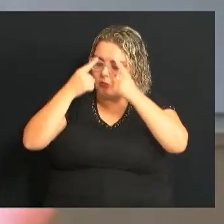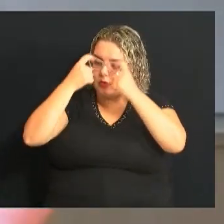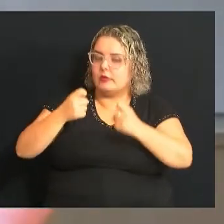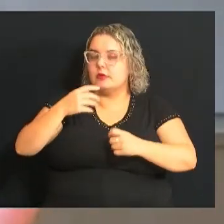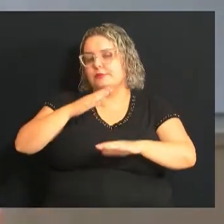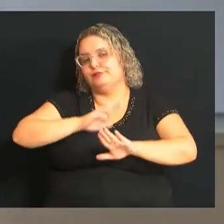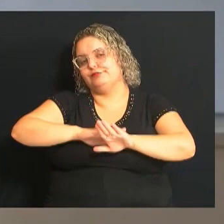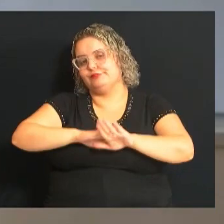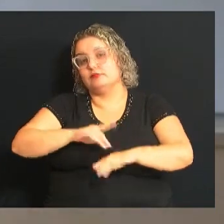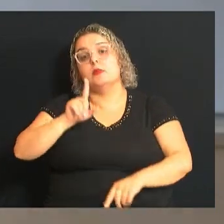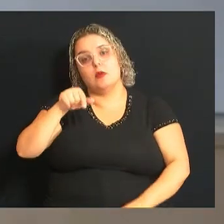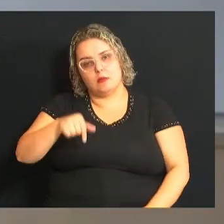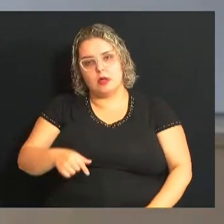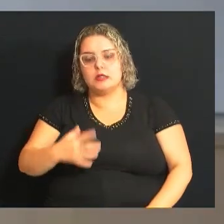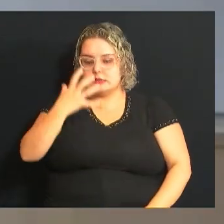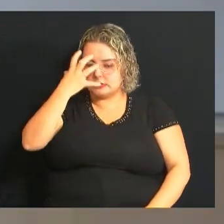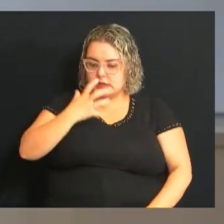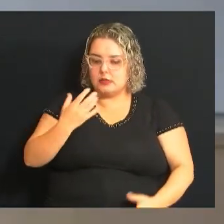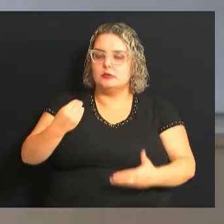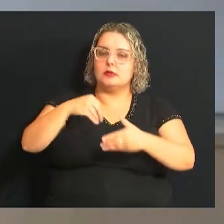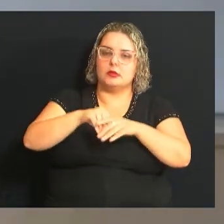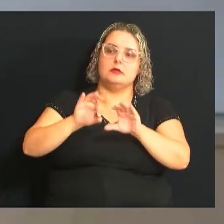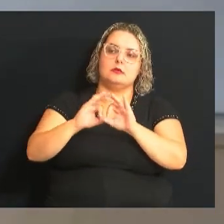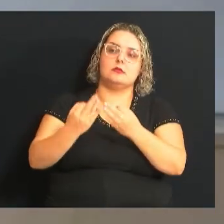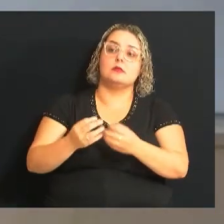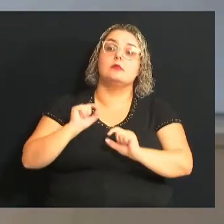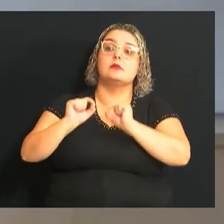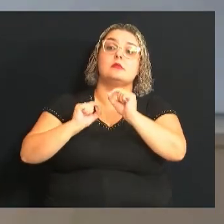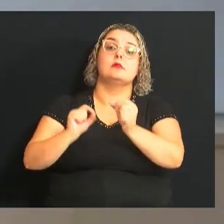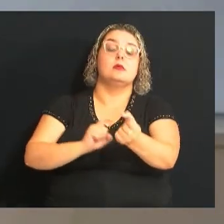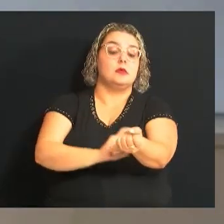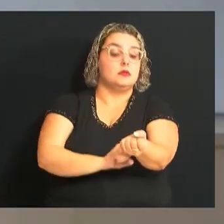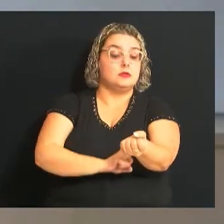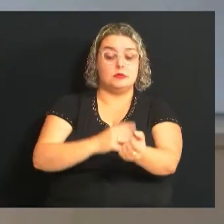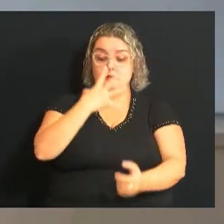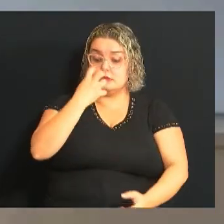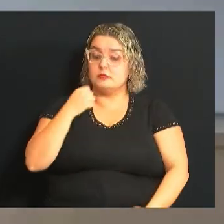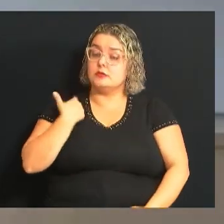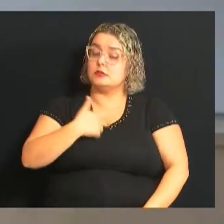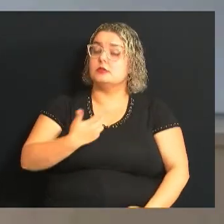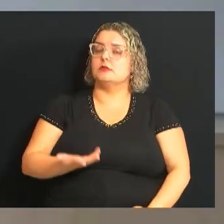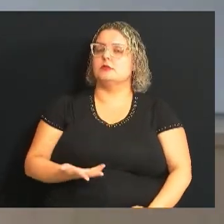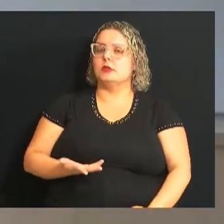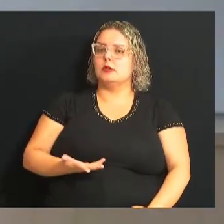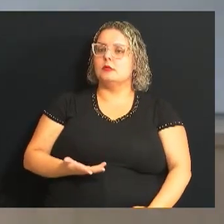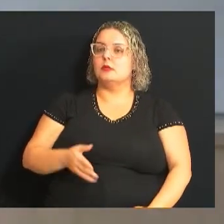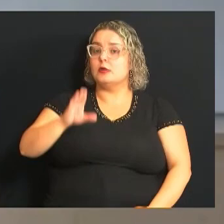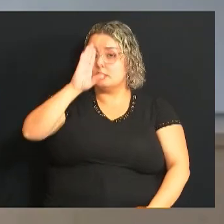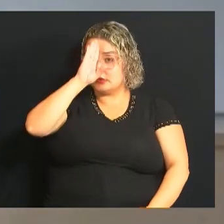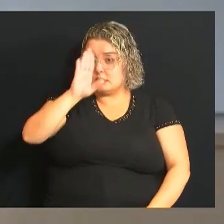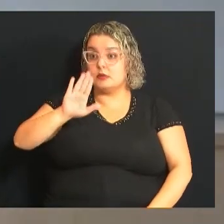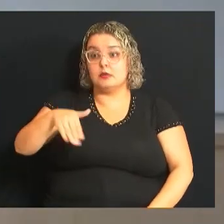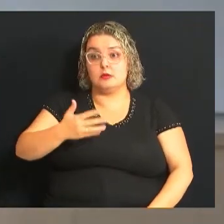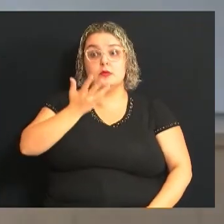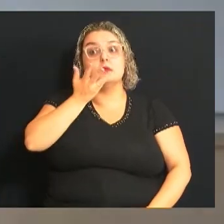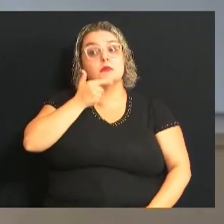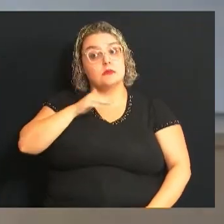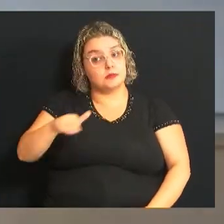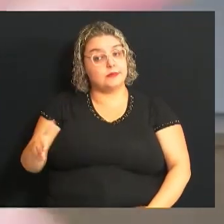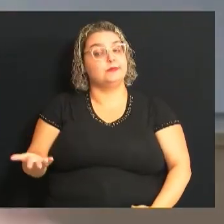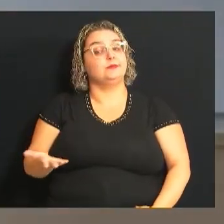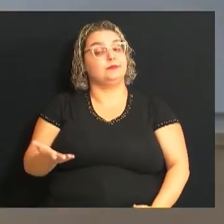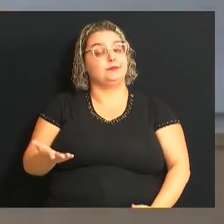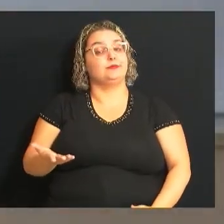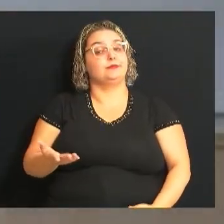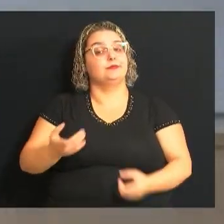muito séria dentro das famílias. O que a gente faz com a raiva da gente, com a frustração da gente? Principalmente quando tem crianças no meio dessa conversa,